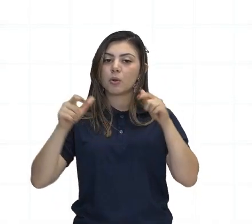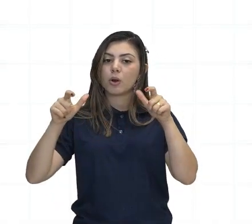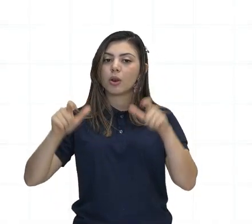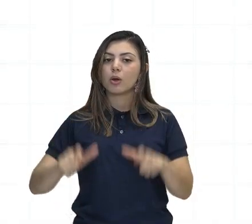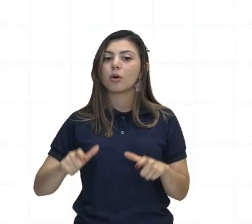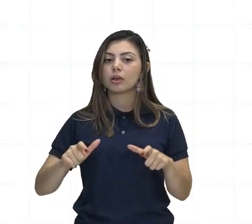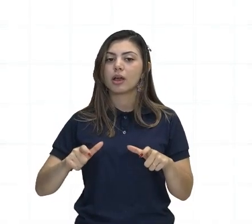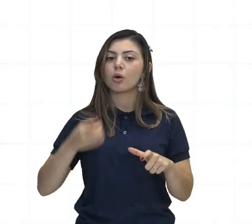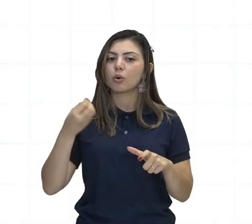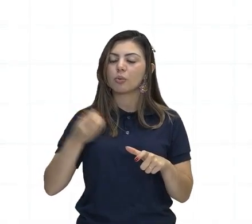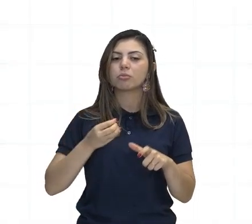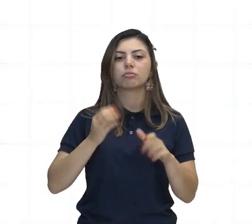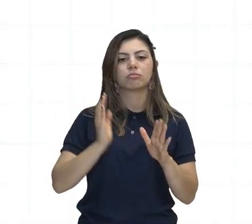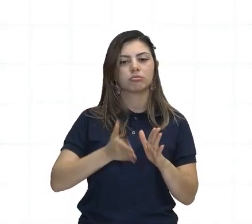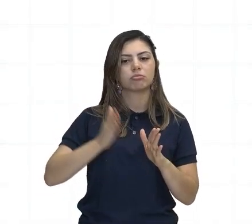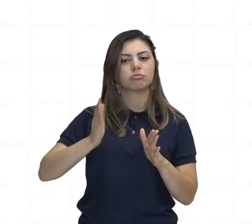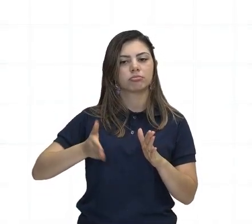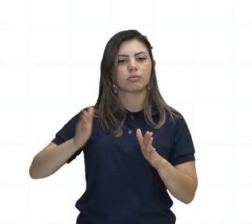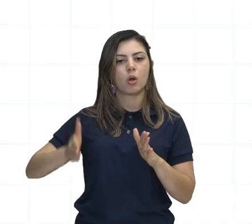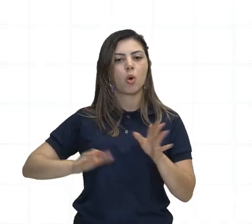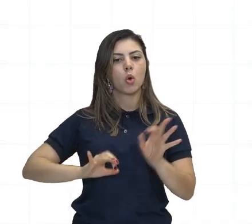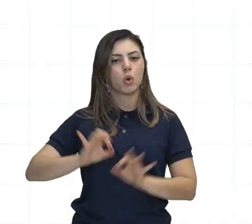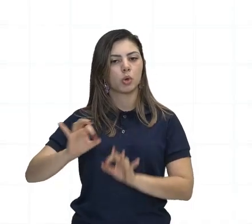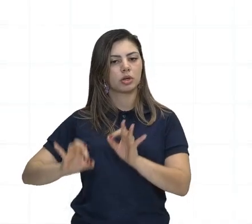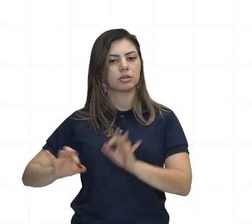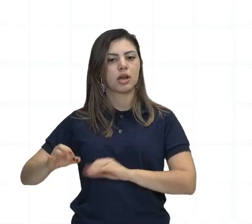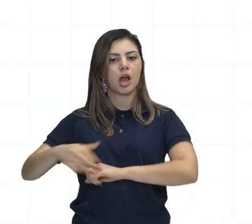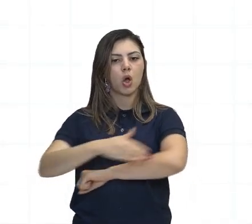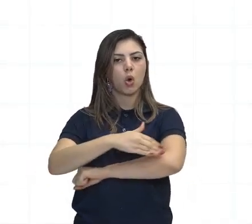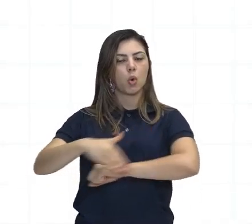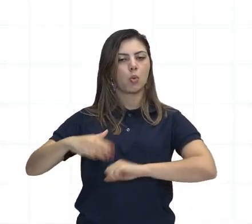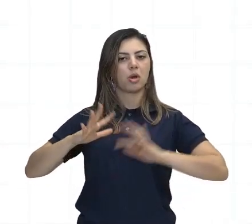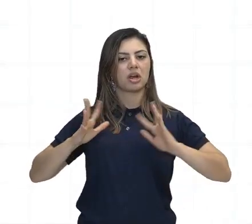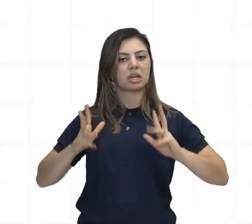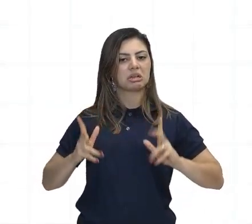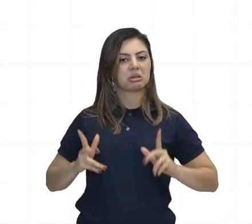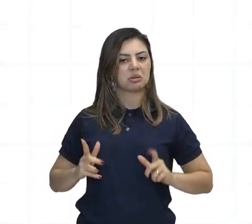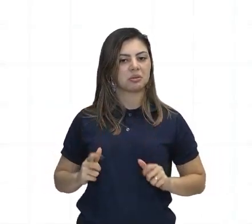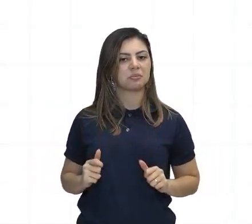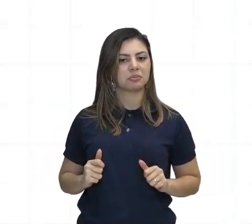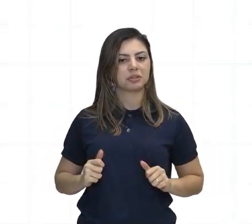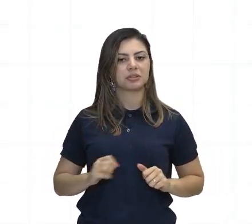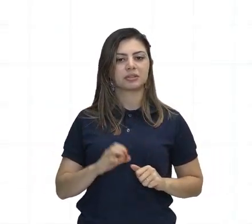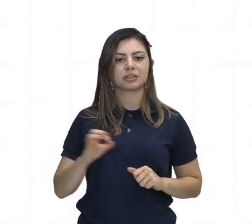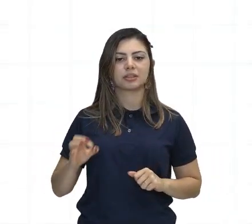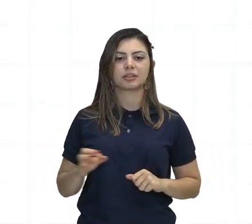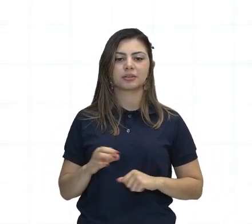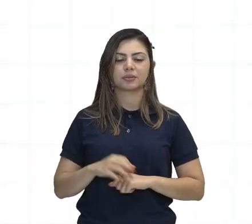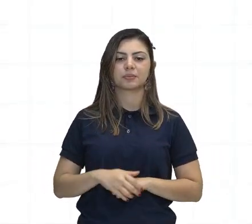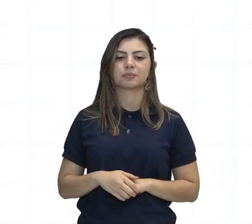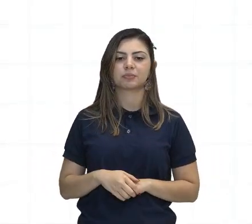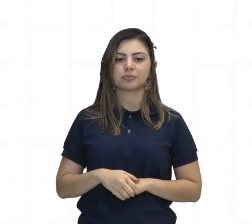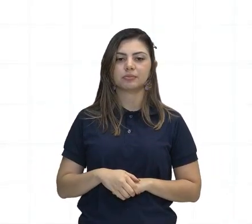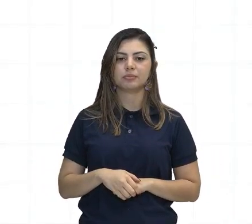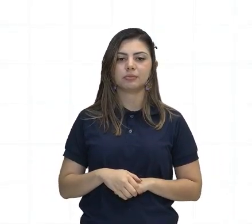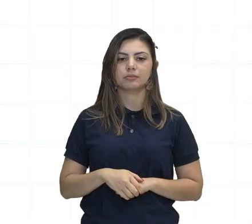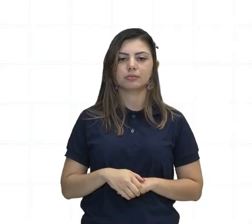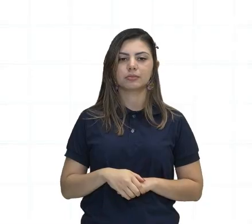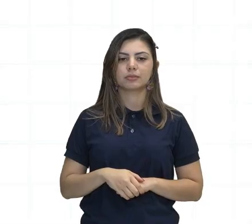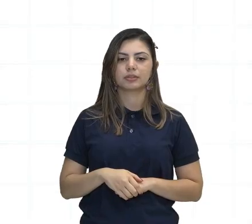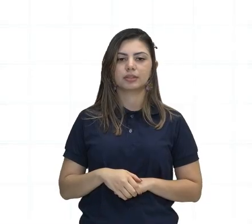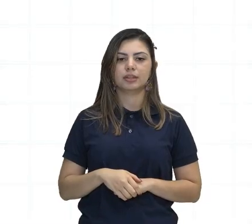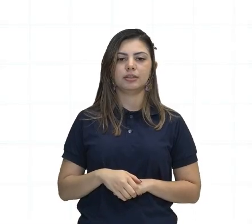vai estar organizada, as ruas vão estar limpas. Vamos seguir aqui o sentido da avenida, vamos ver se a gente